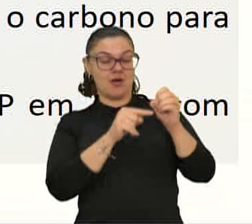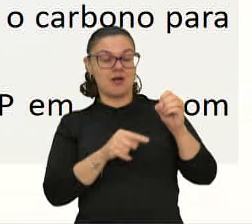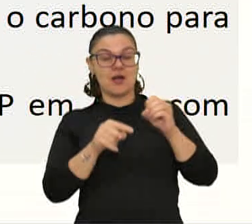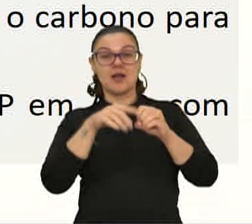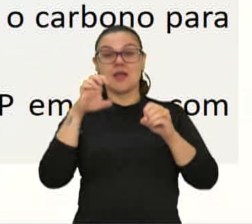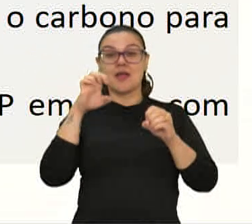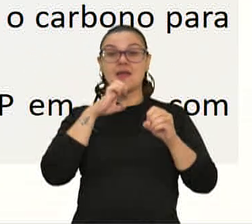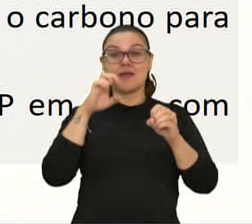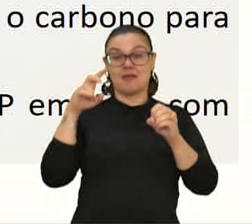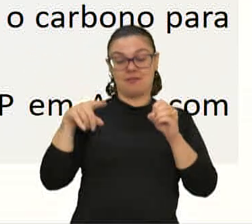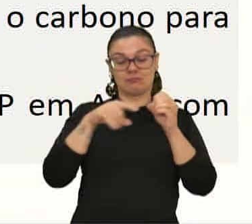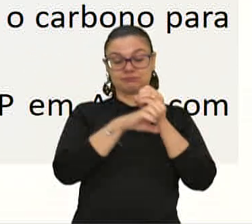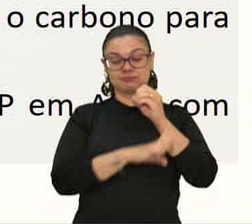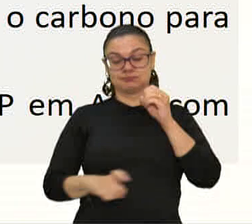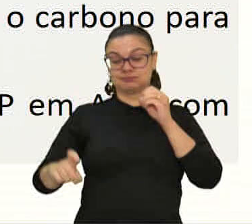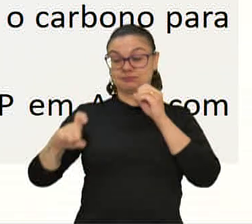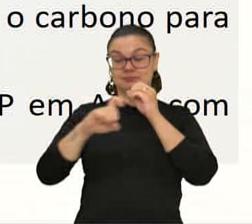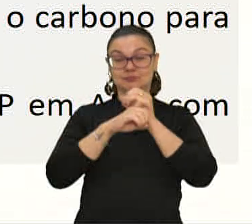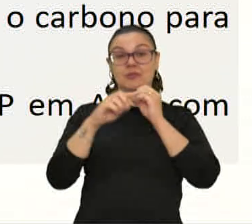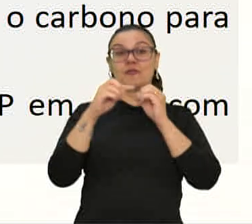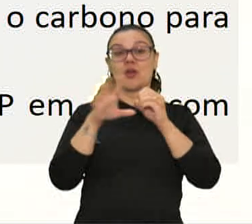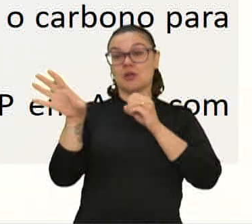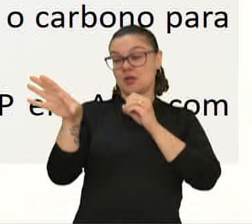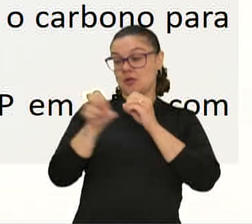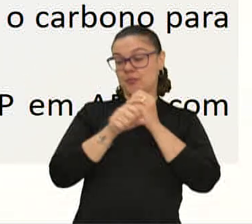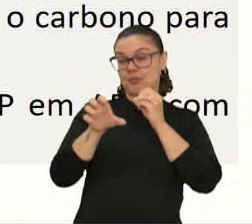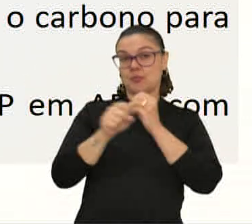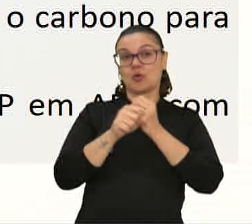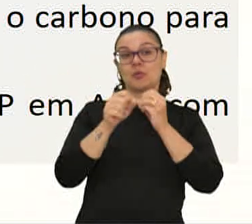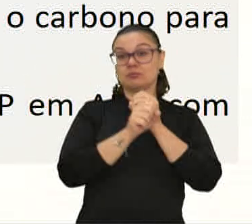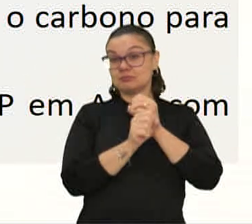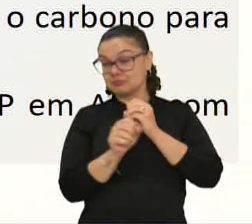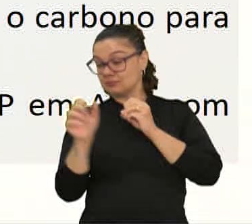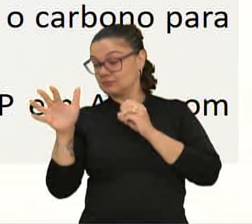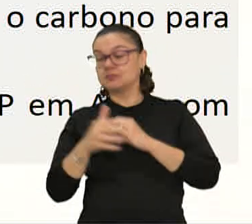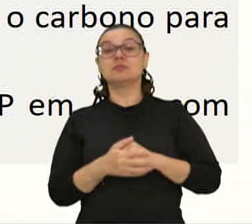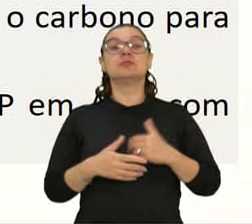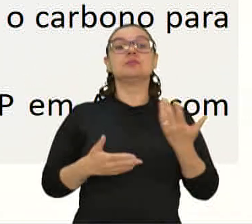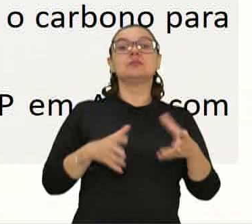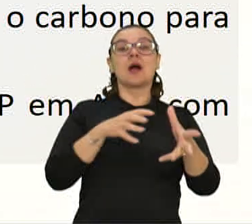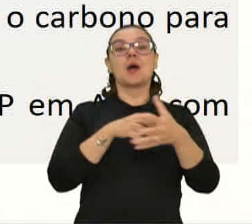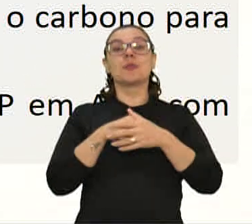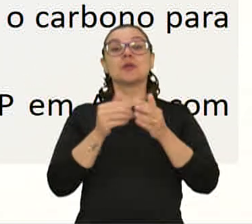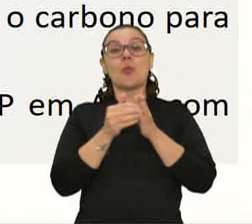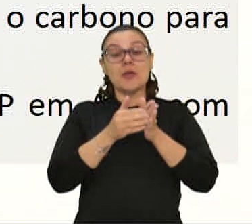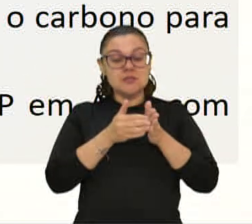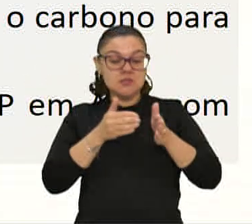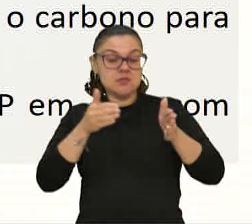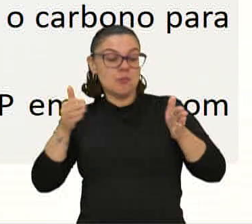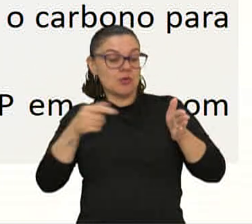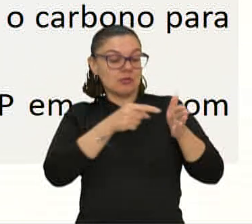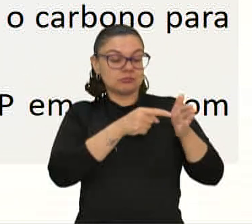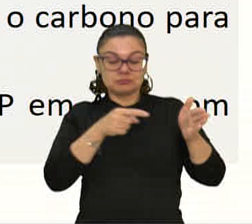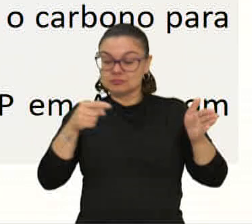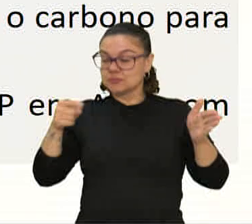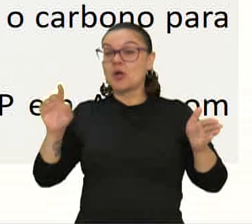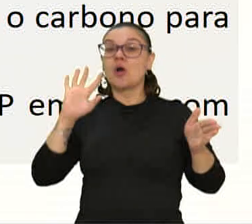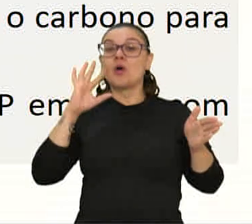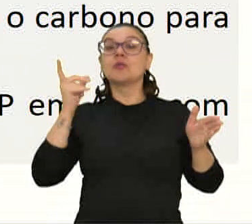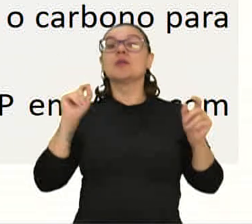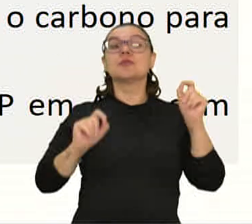são capturadas por uma, são capturados por uma cadeia transportadora. Durante esse processo de transporte,